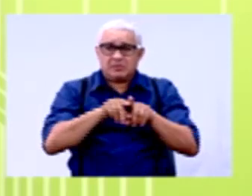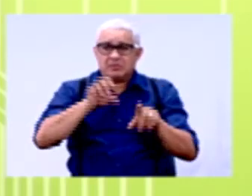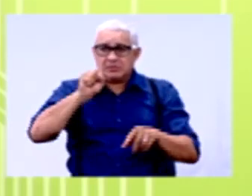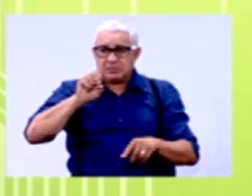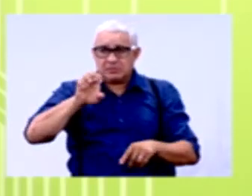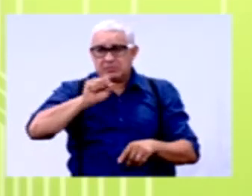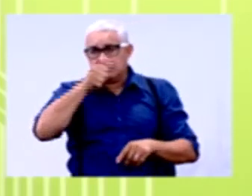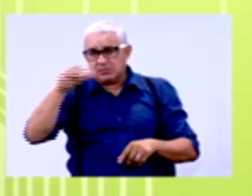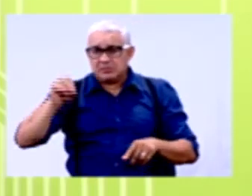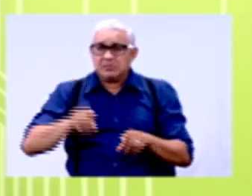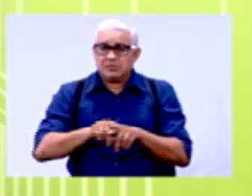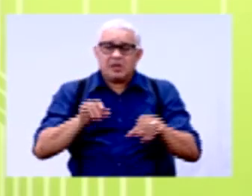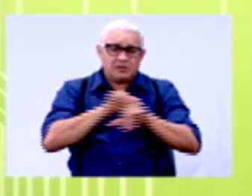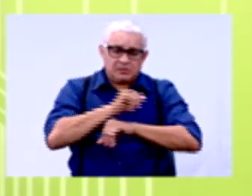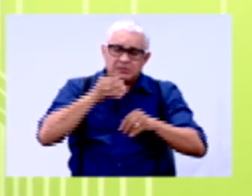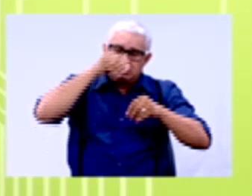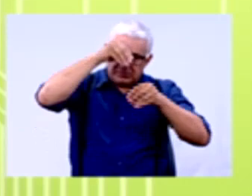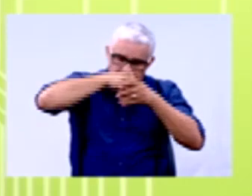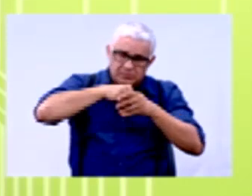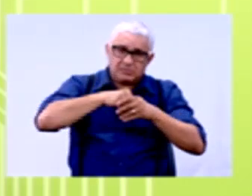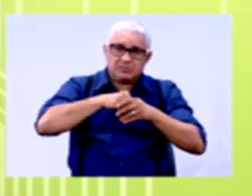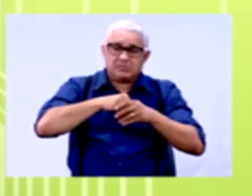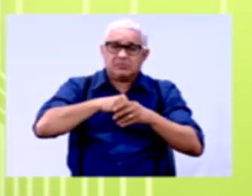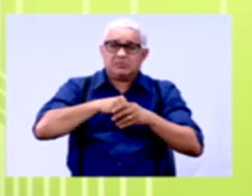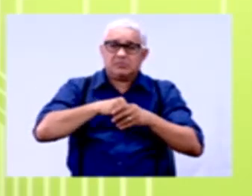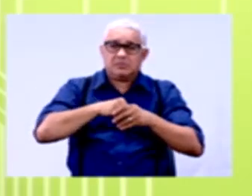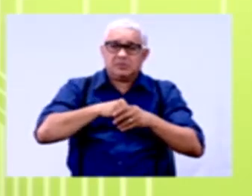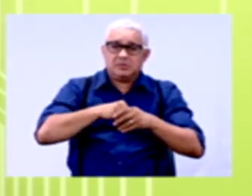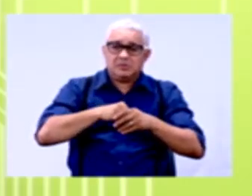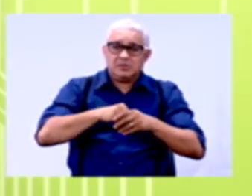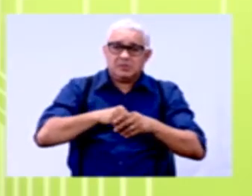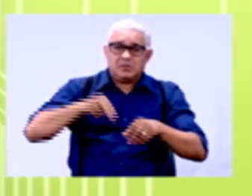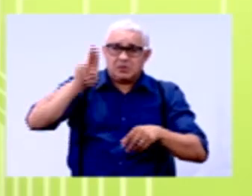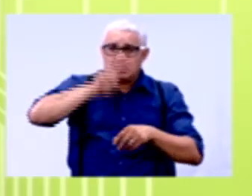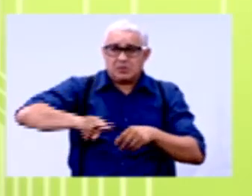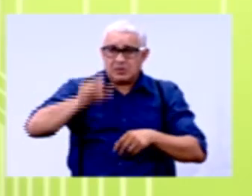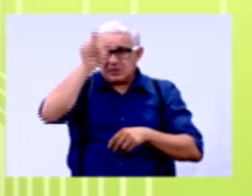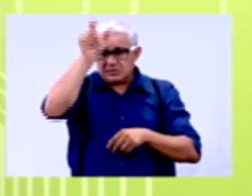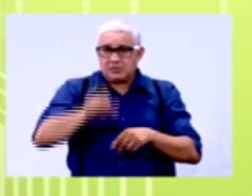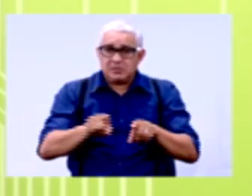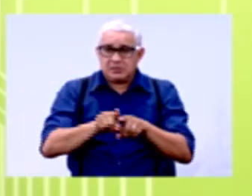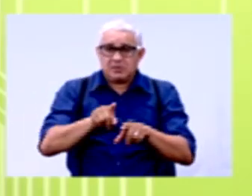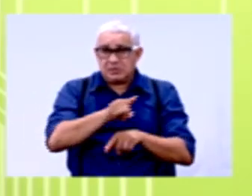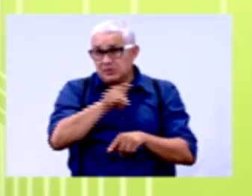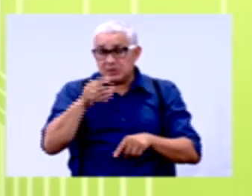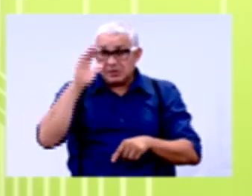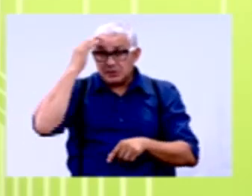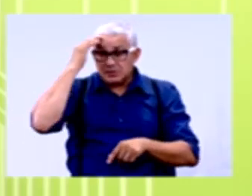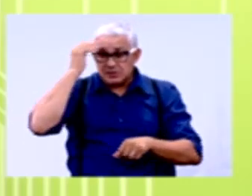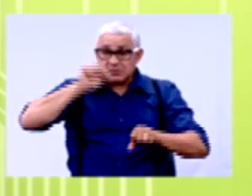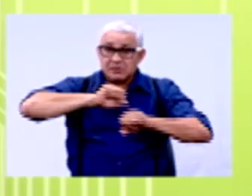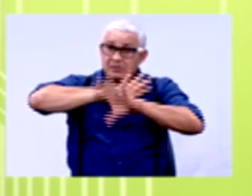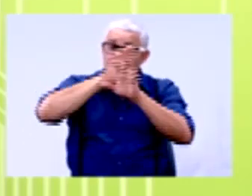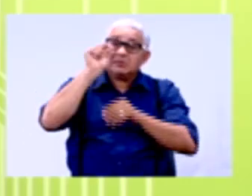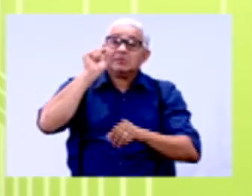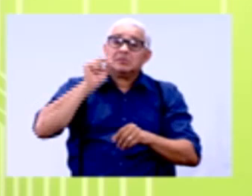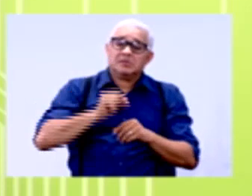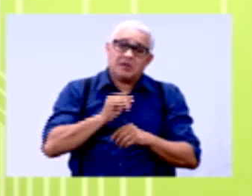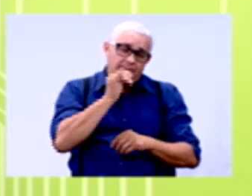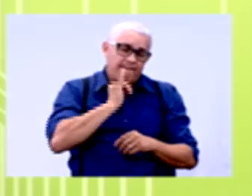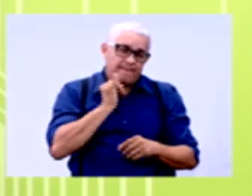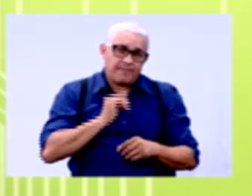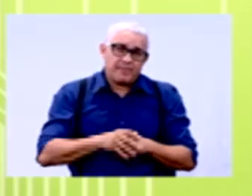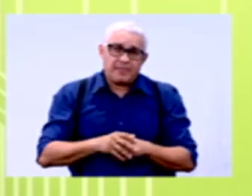de informações dentro do próprio navegador do usuário, né? Para vocês terem um panorama sobre o que, por